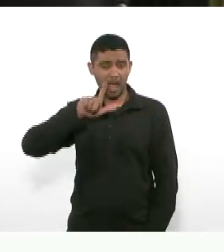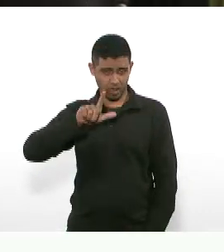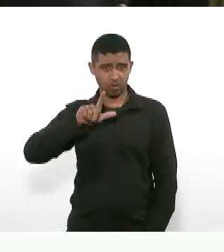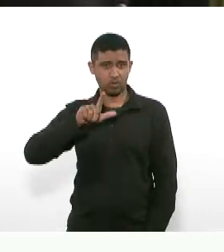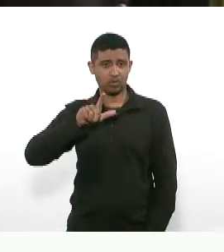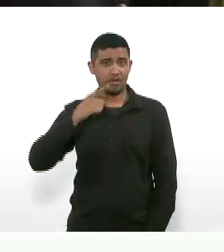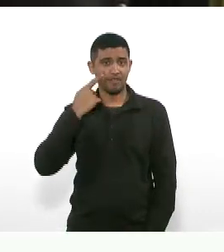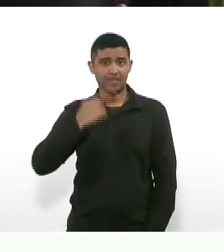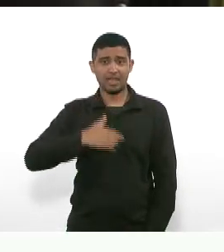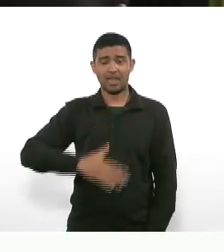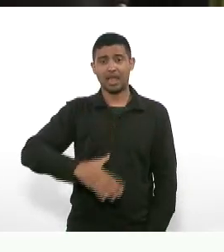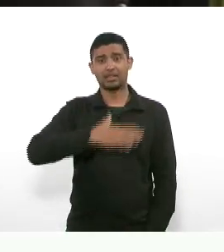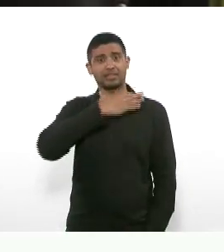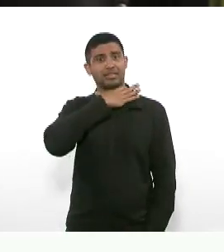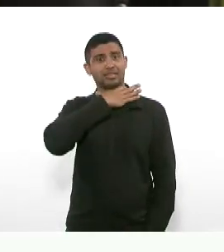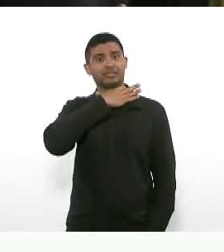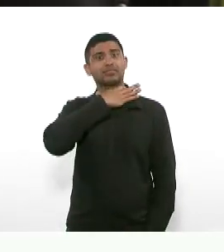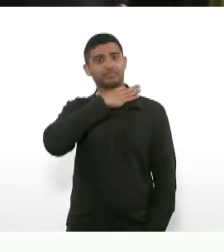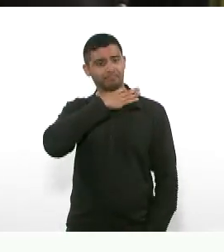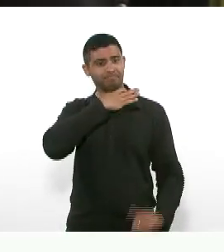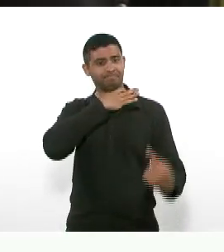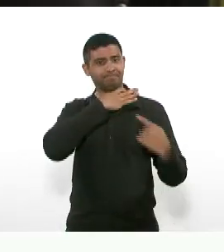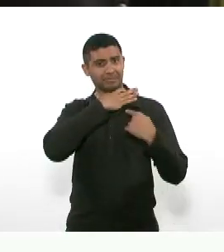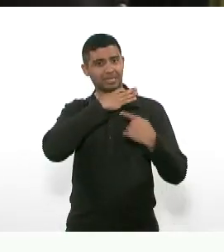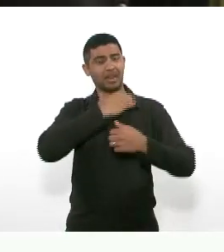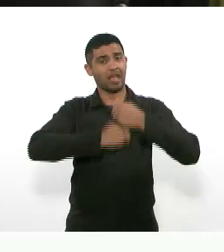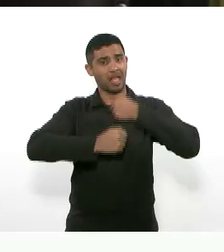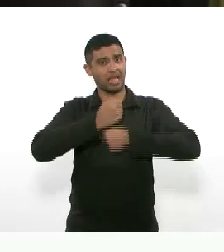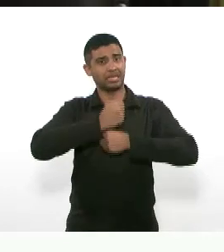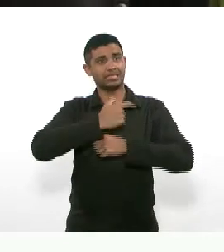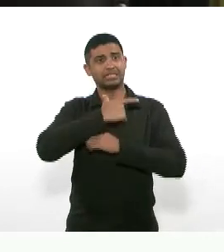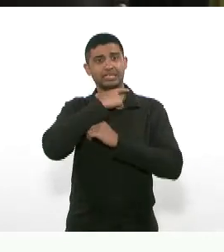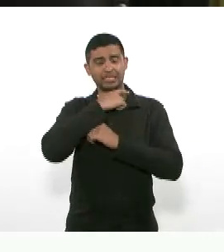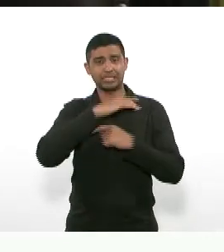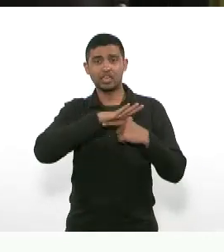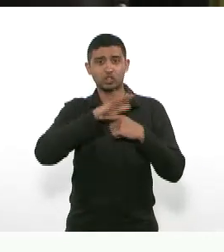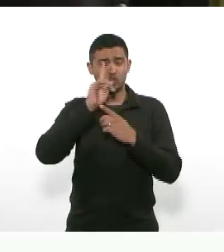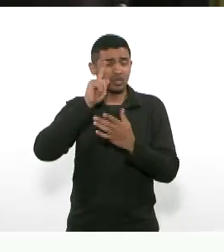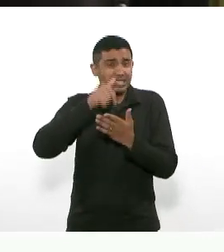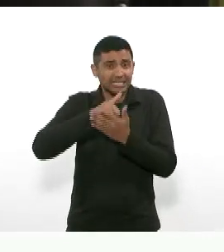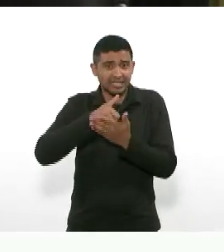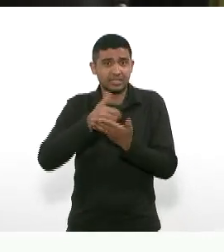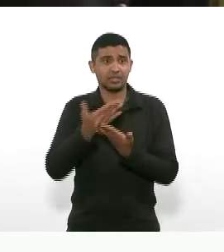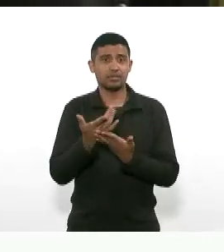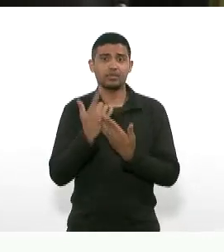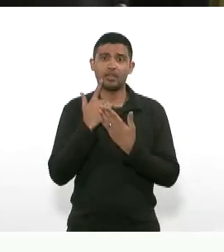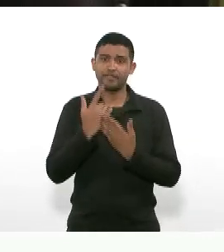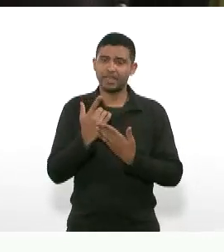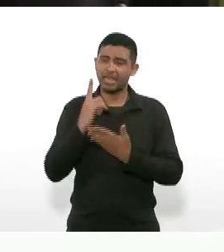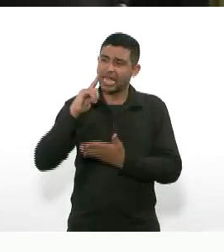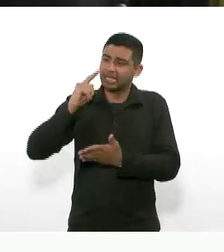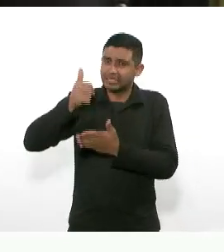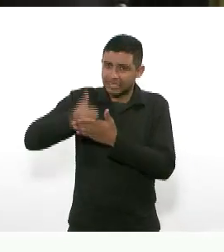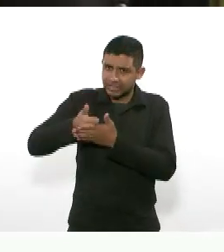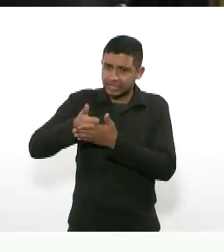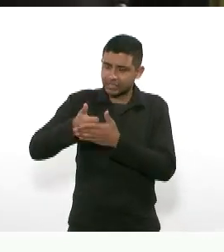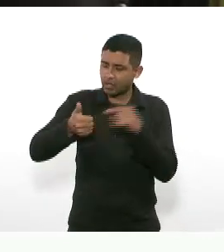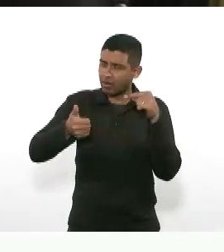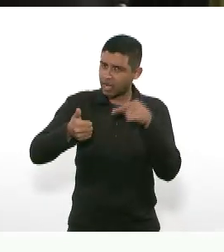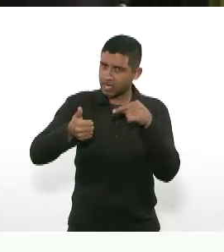crise que fez com que essa decisão fosse tomada. Então, quando essa decisão é tomada, eu também